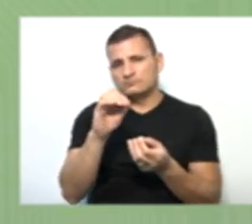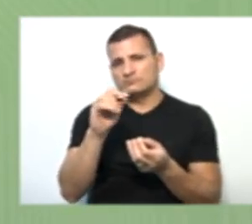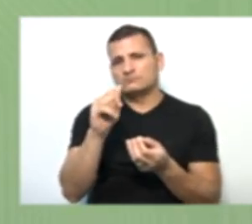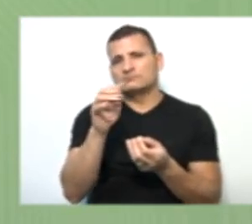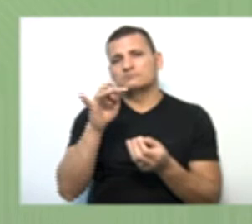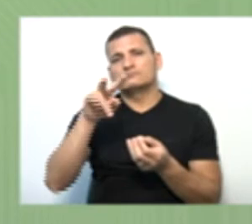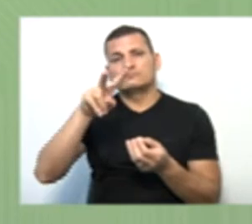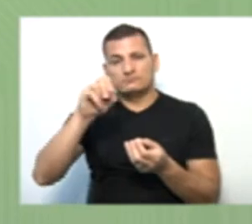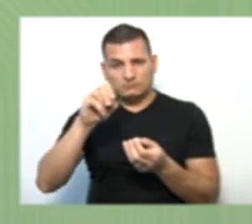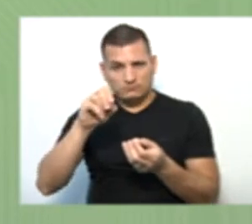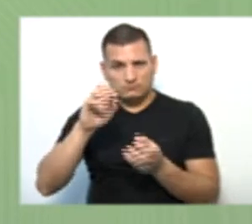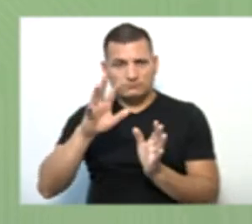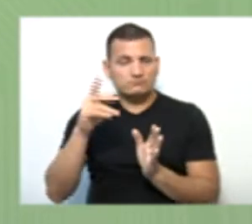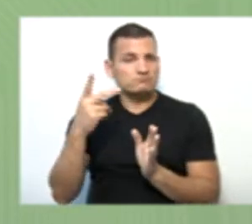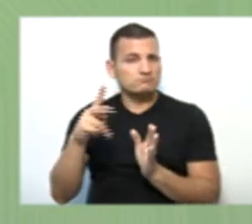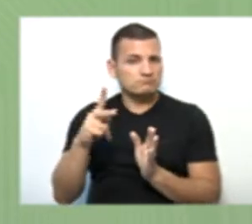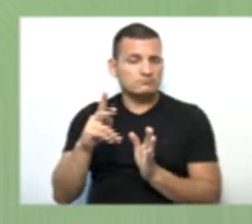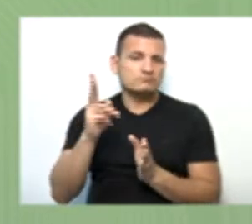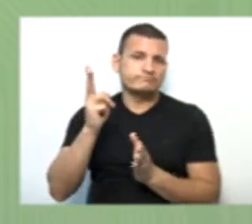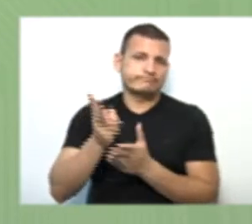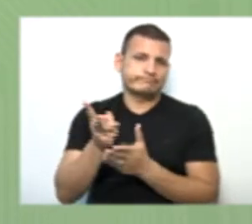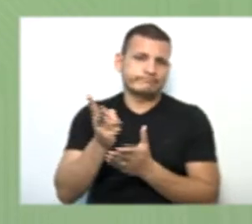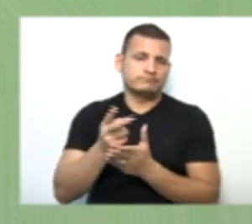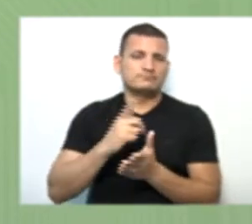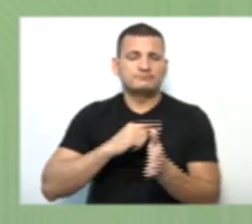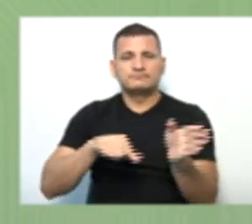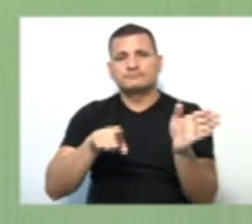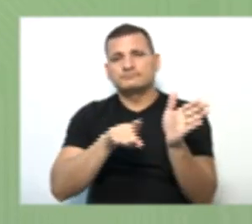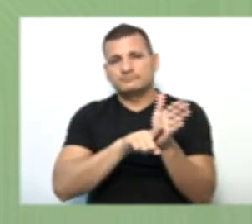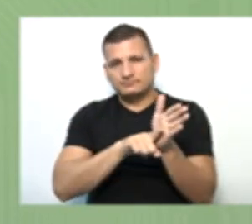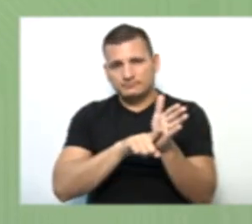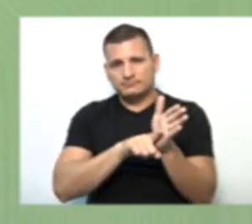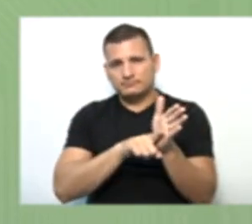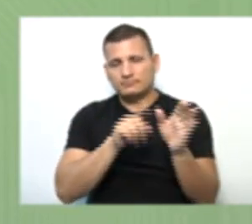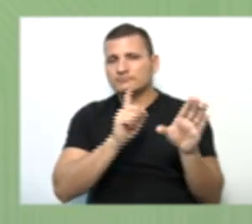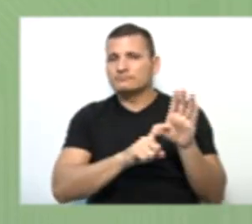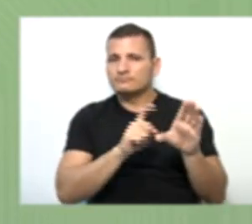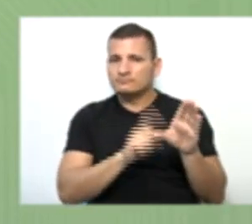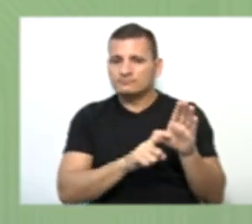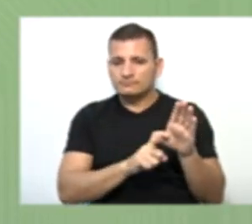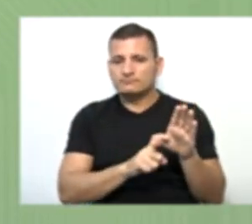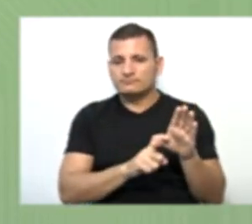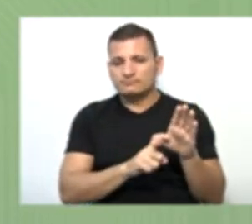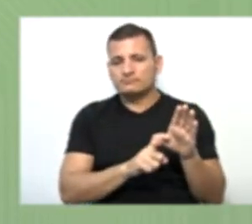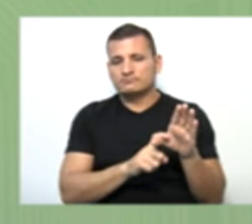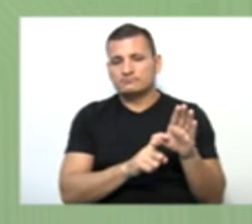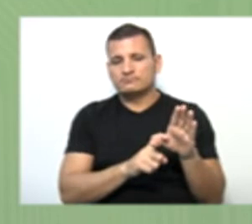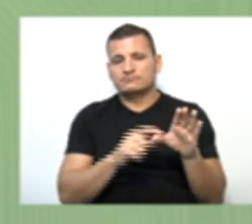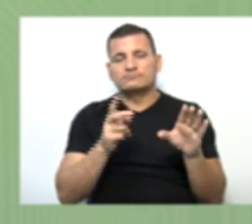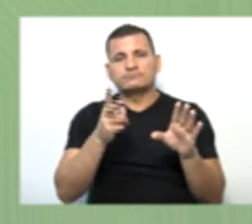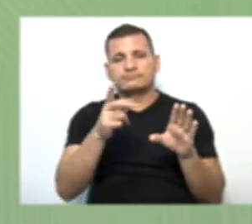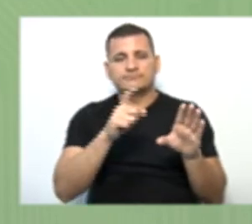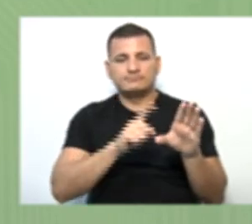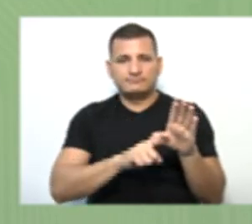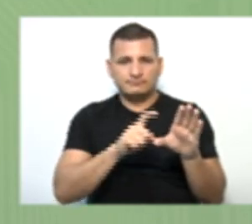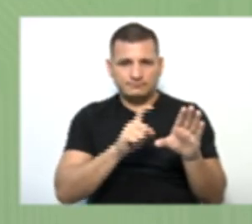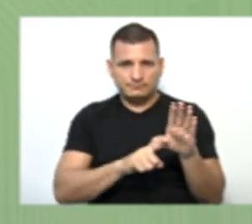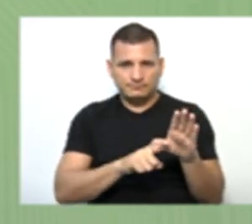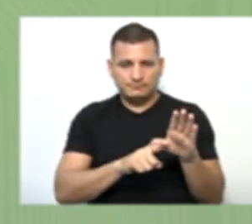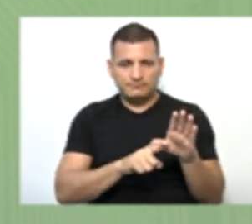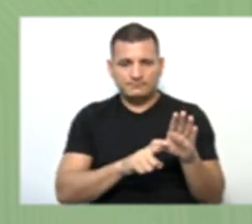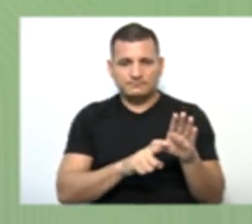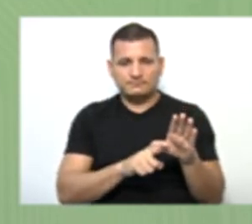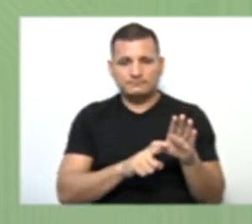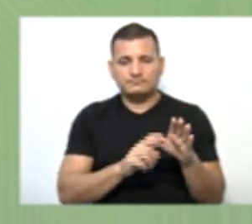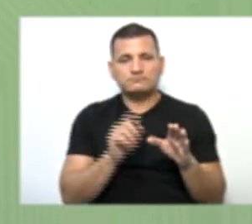será devedor. Então, representa bens e direitos, o seu saldo será sempre devedor.